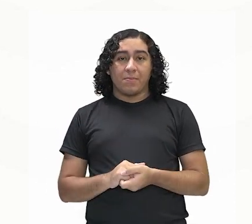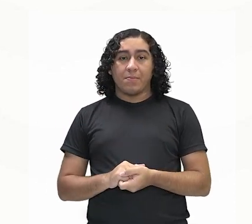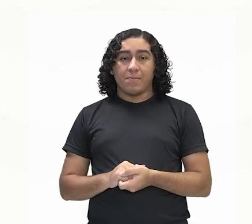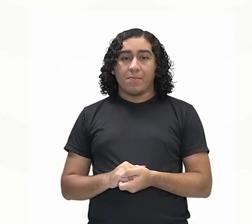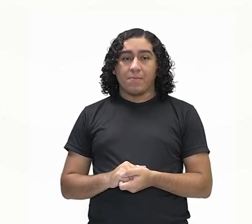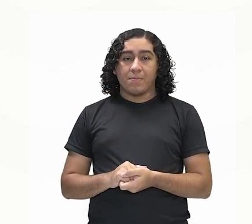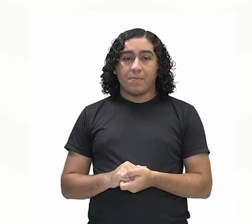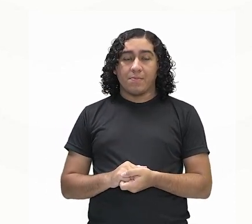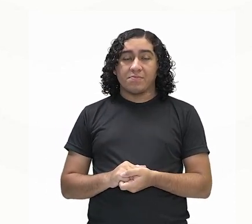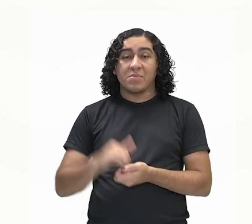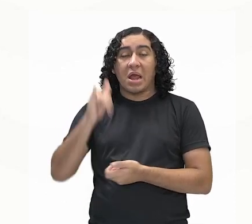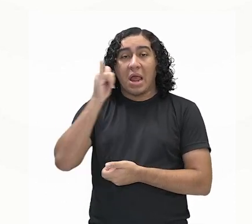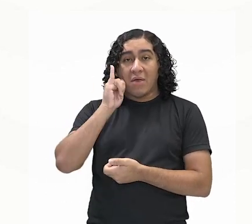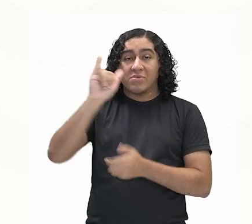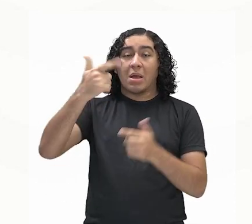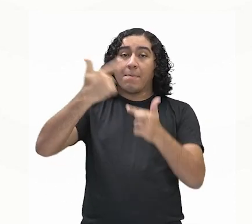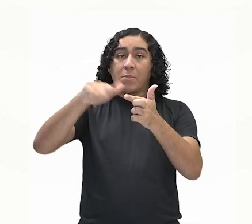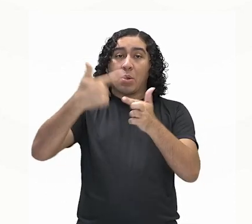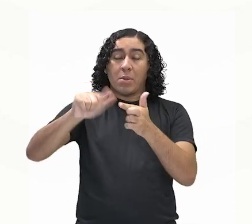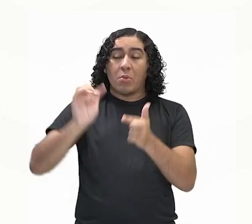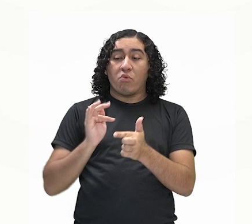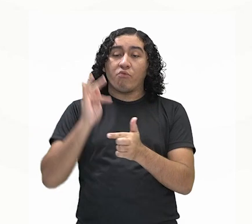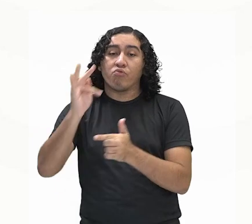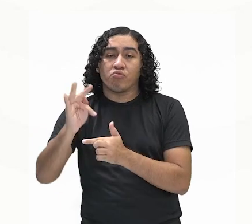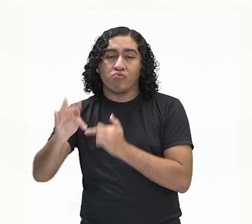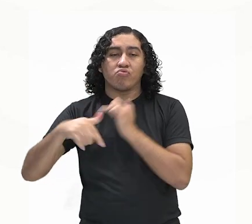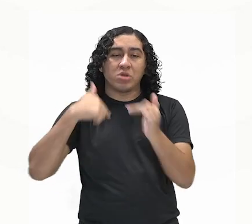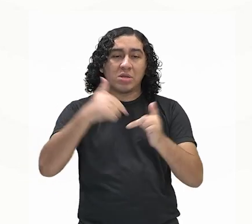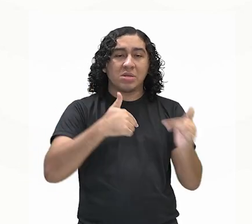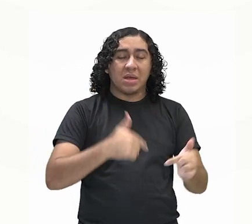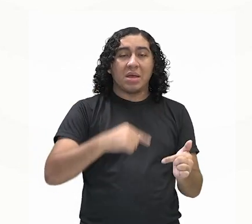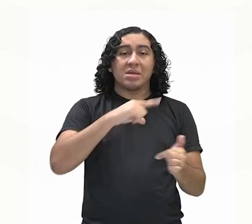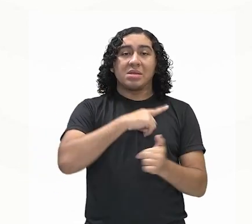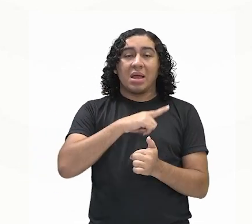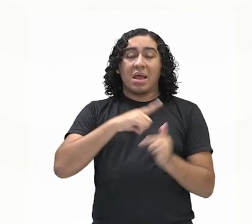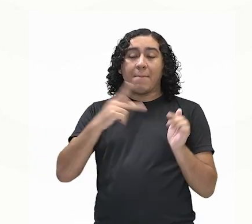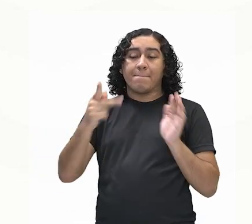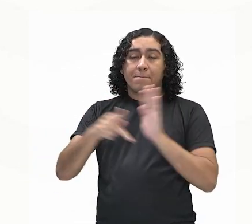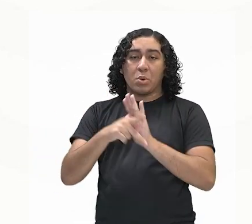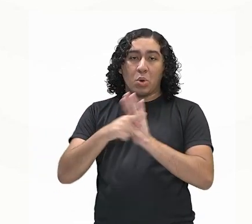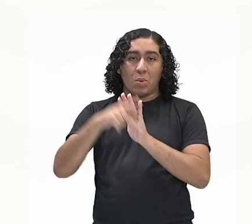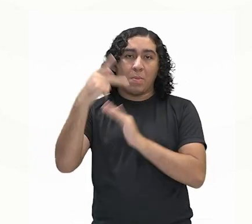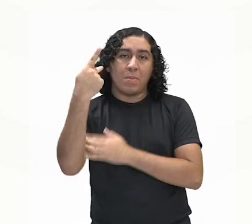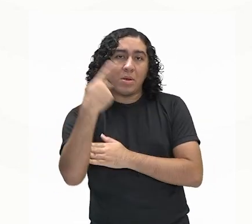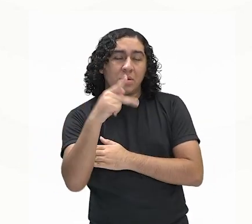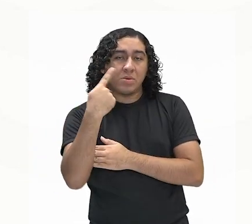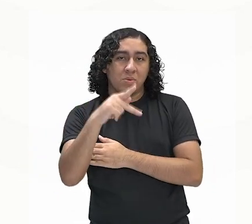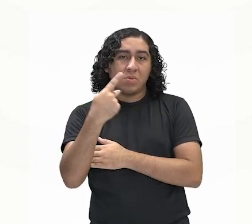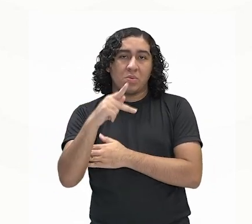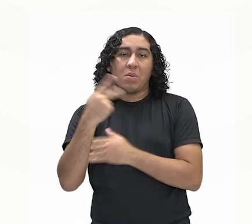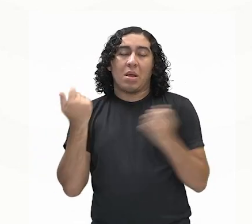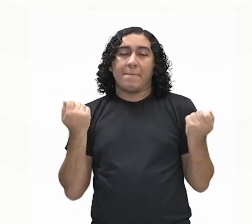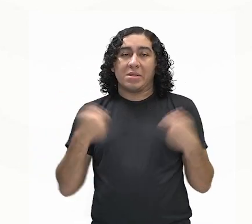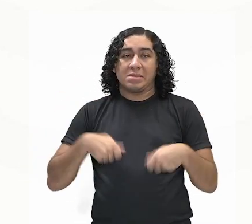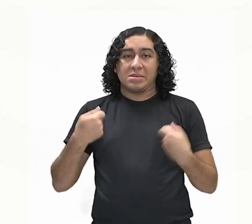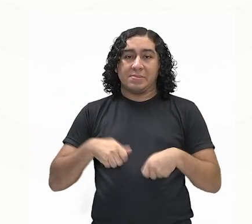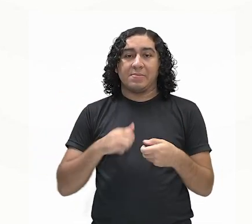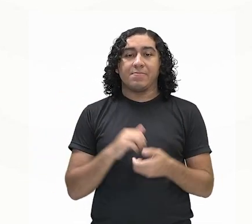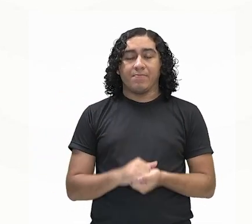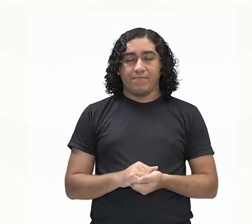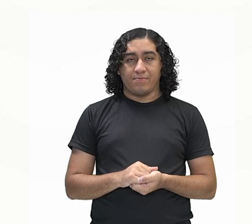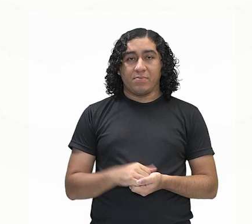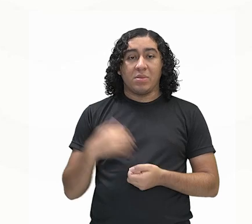em prover suas próprias demandas, tá? Isso daqui é a definição dada pela ONU. Ou seja, a gente